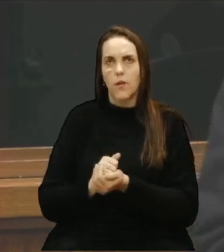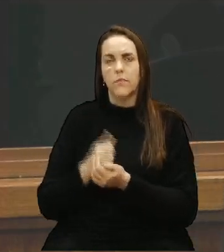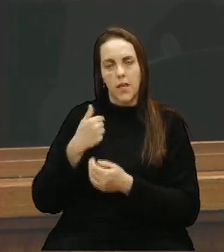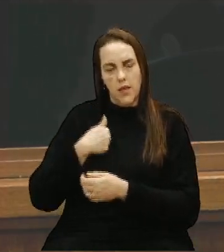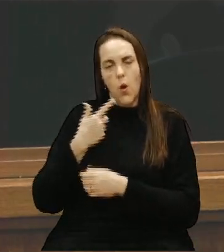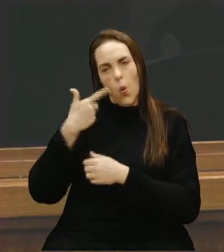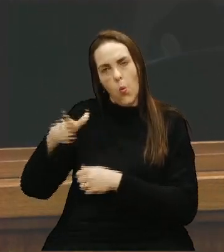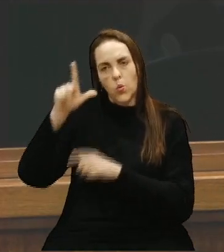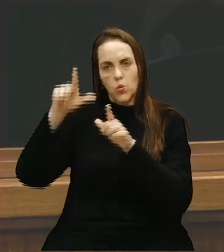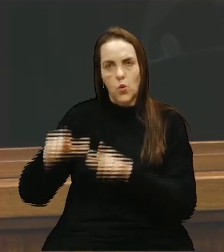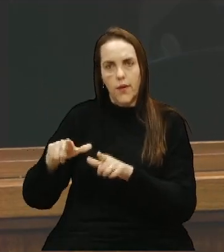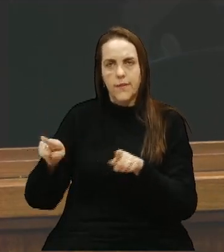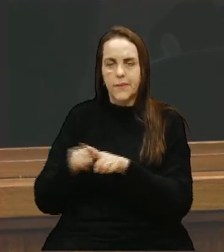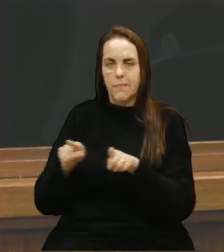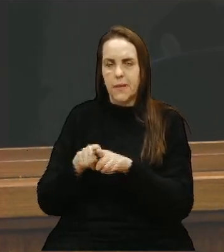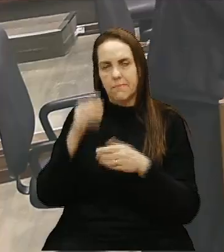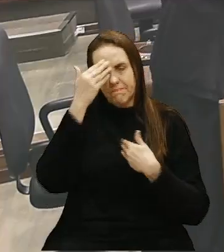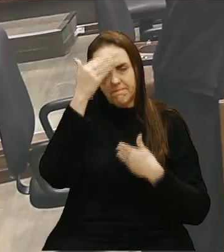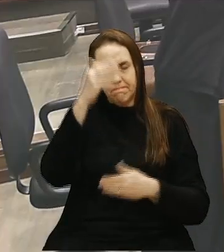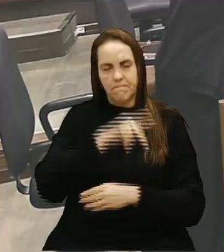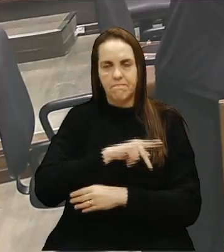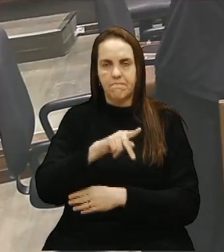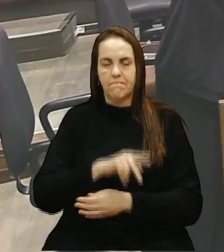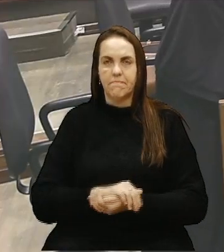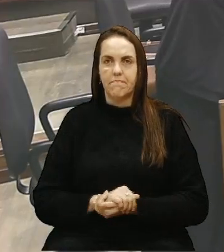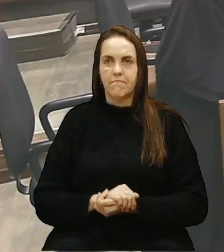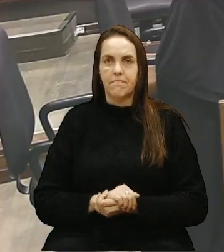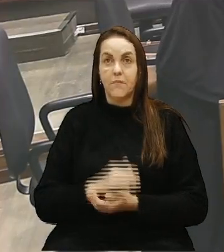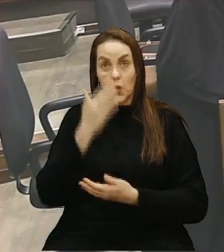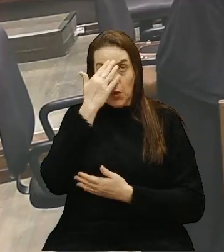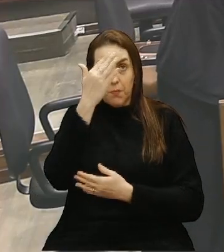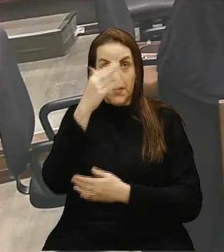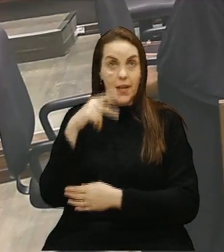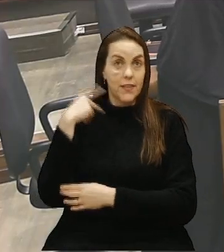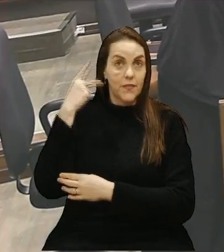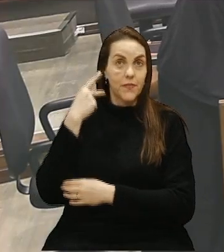local também. Obrigada, senhor presidente. Obrigado, vereadora. A próxima inscrito, vereador.